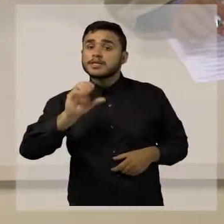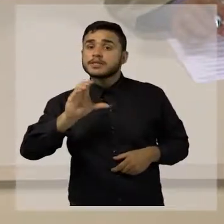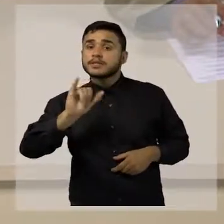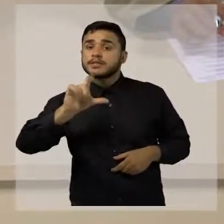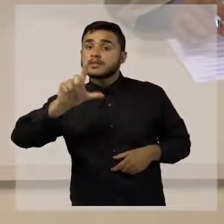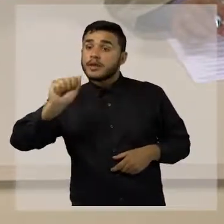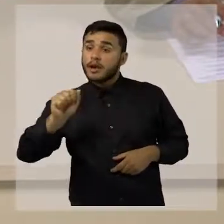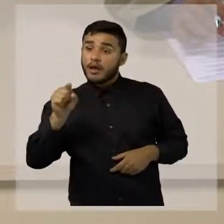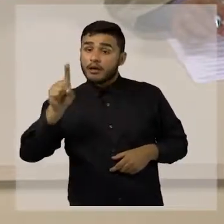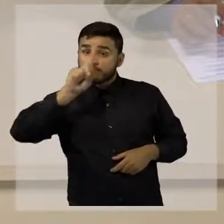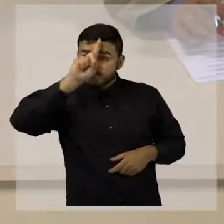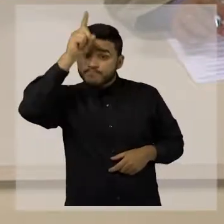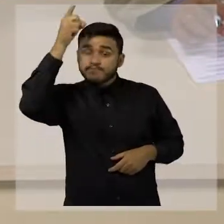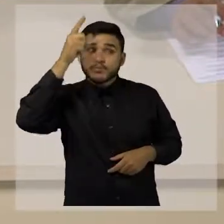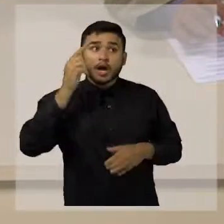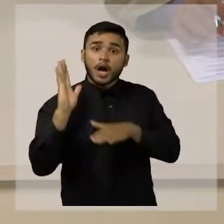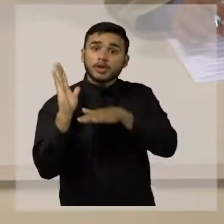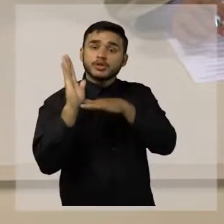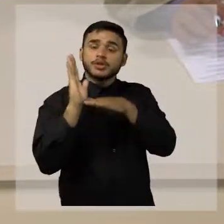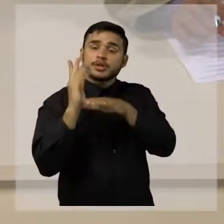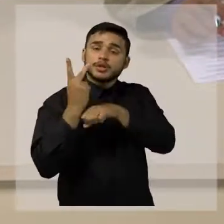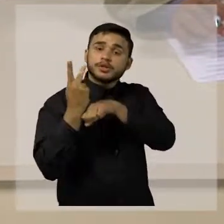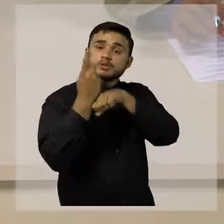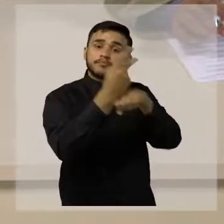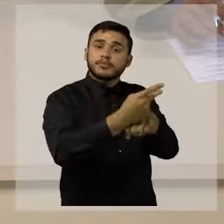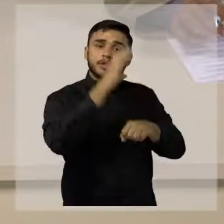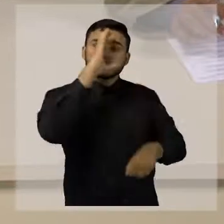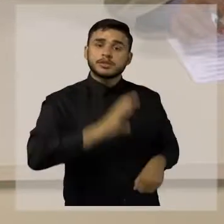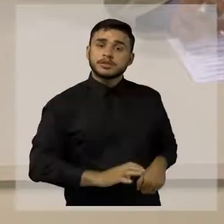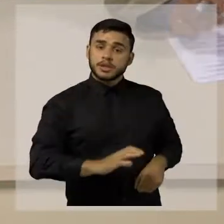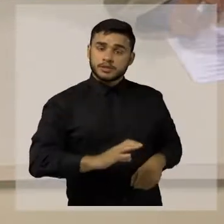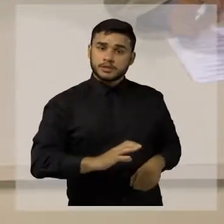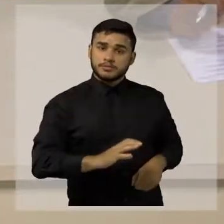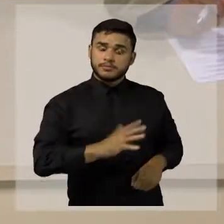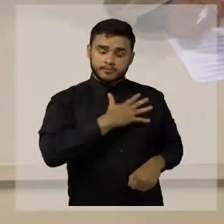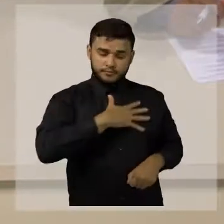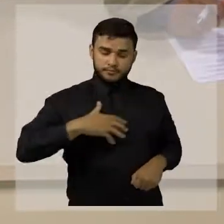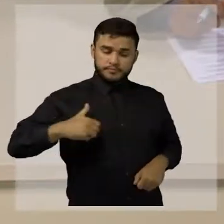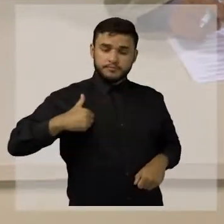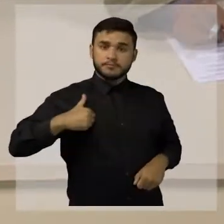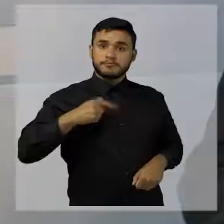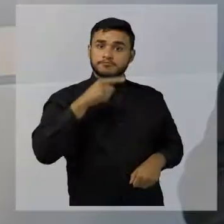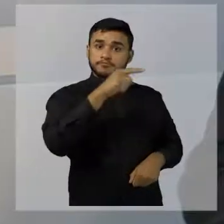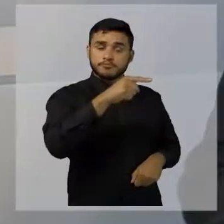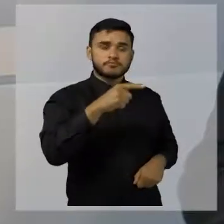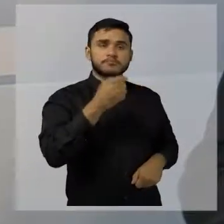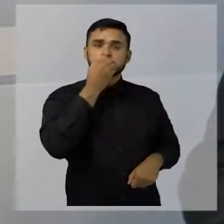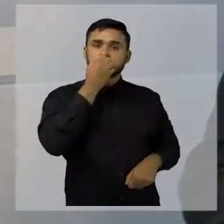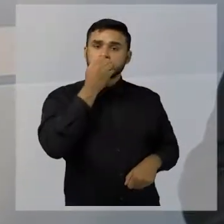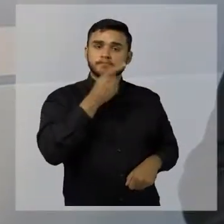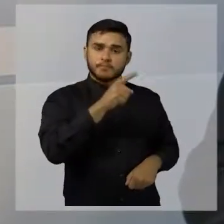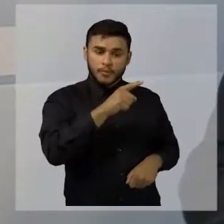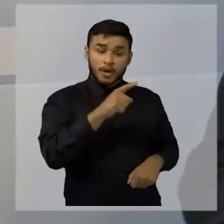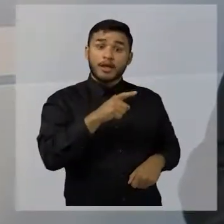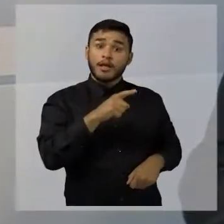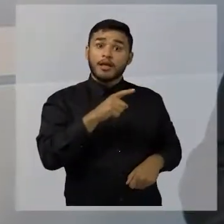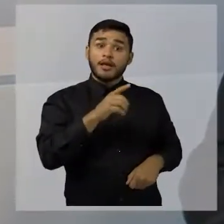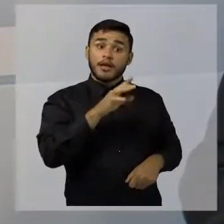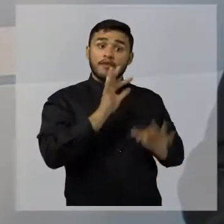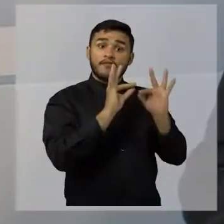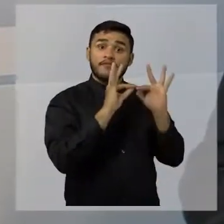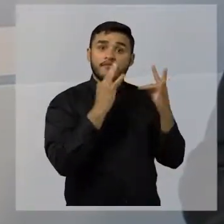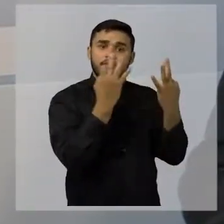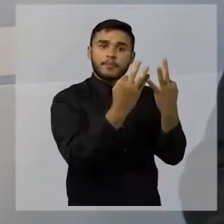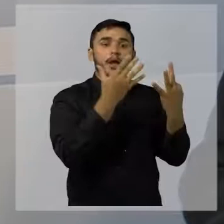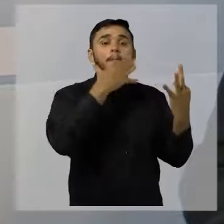presidente. Isso. Nós homenageamos uma mulher cristã, mulher de Deus. Acima de tudo, ela tem sangue cearense, porque o pai dela é cearense.